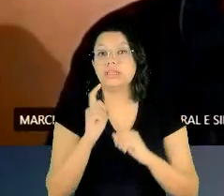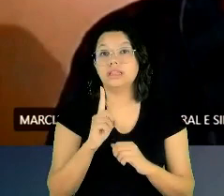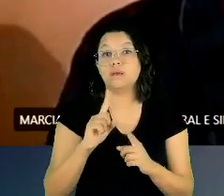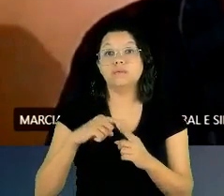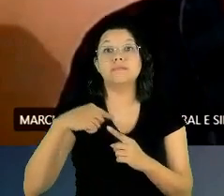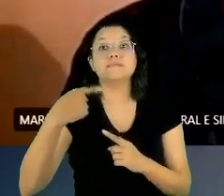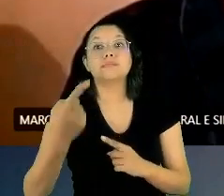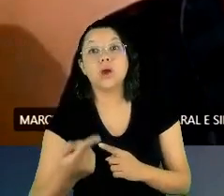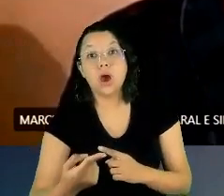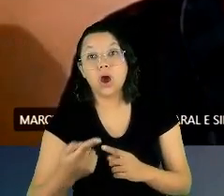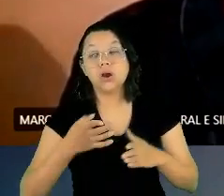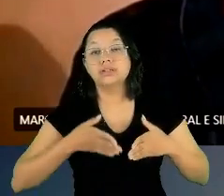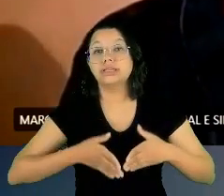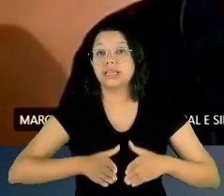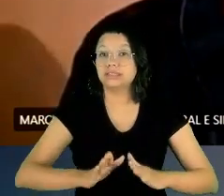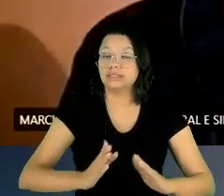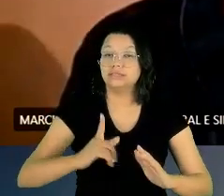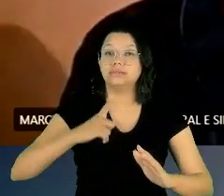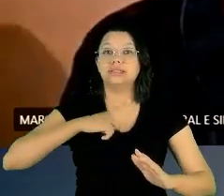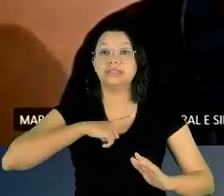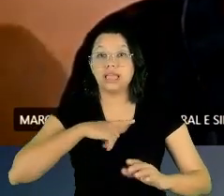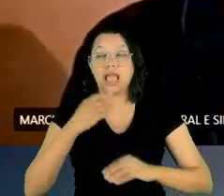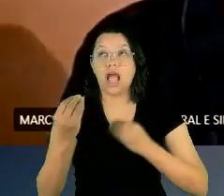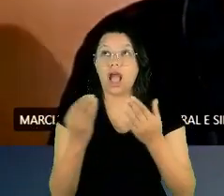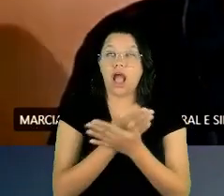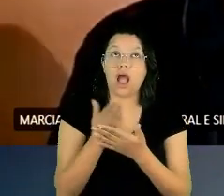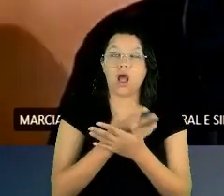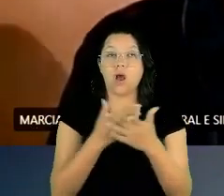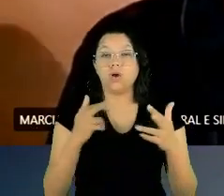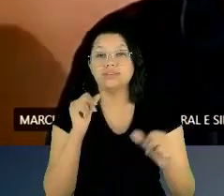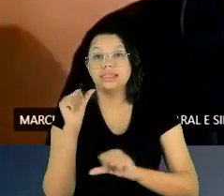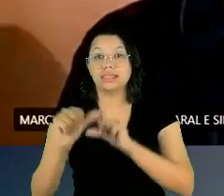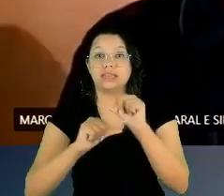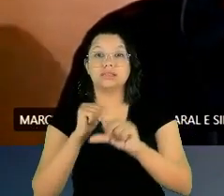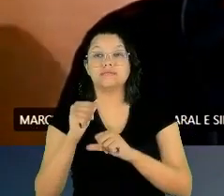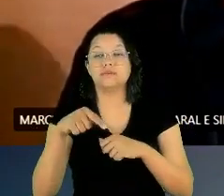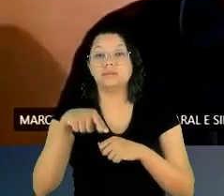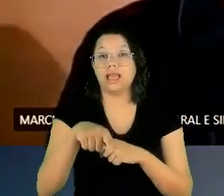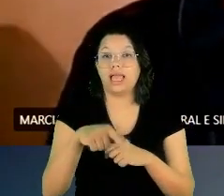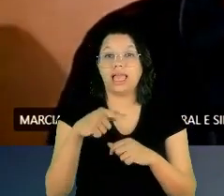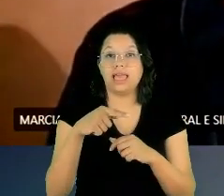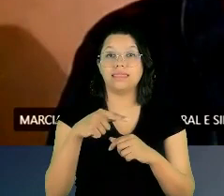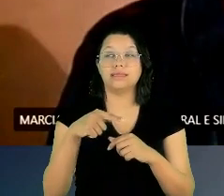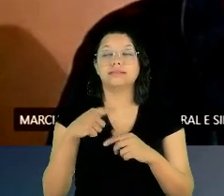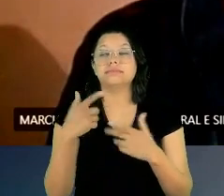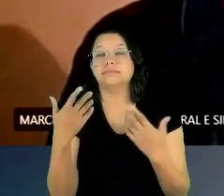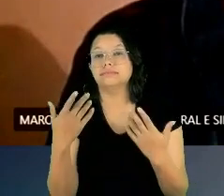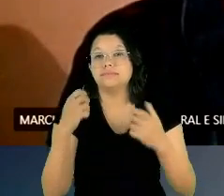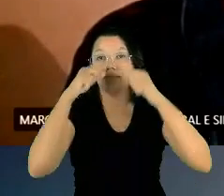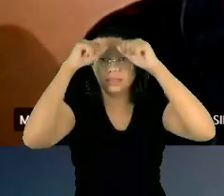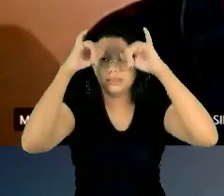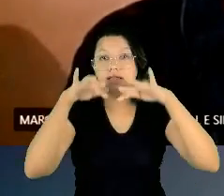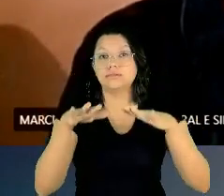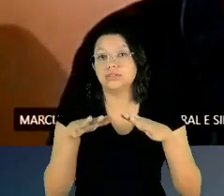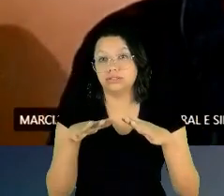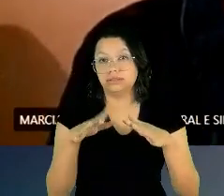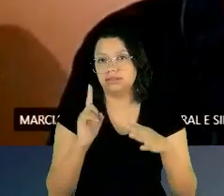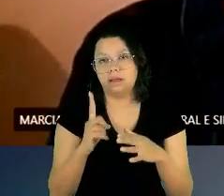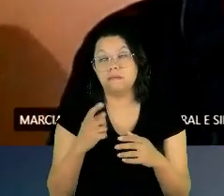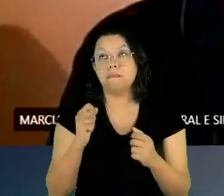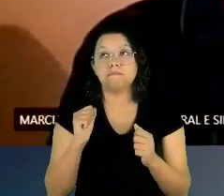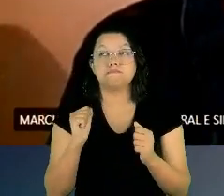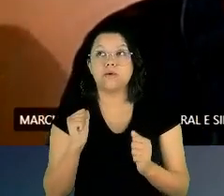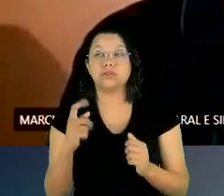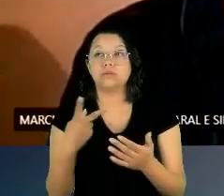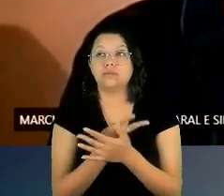criança. E não no pós-nascimento ter uma variável que a torna autista. A gente pode ter uma pessoa adulta que sofreu uma lesão cerebral e